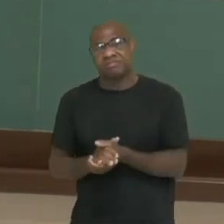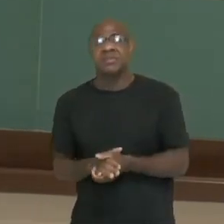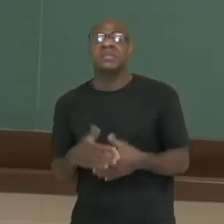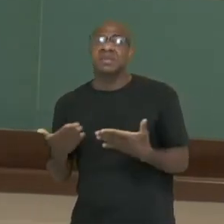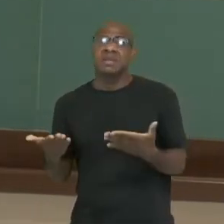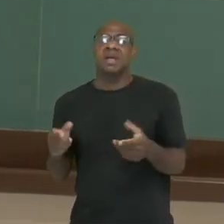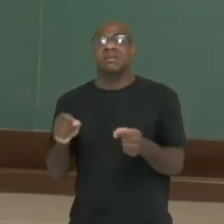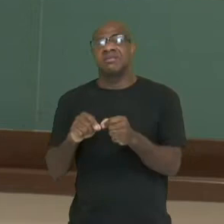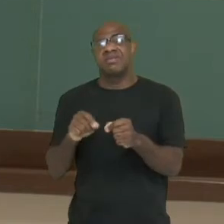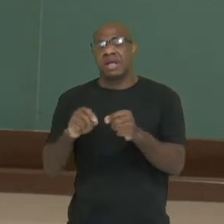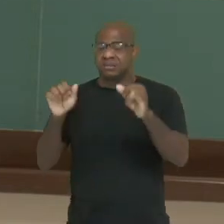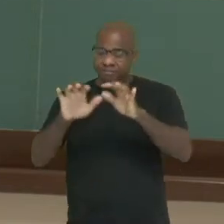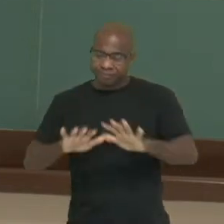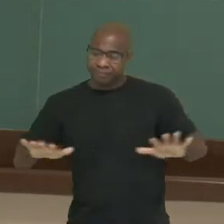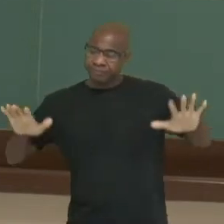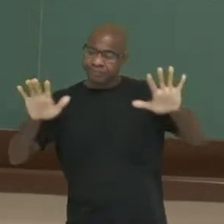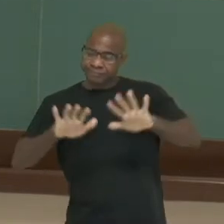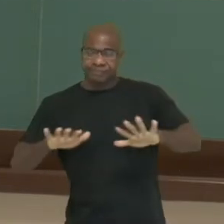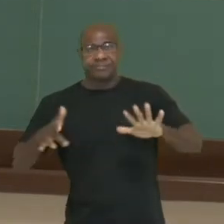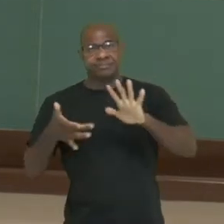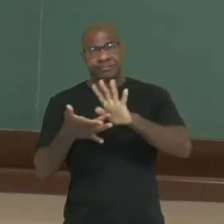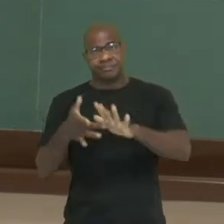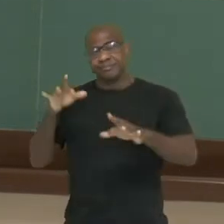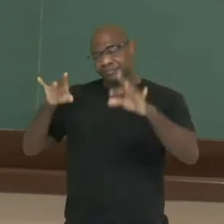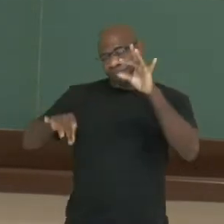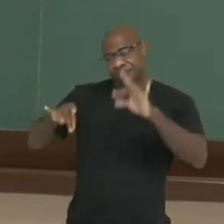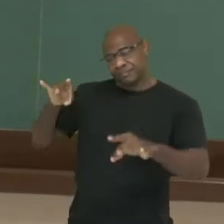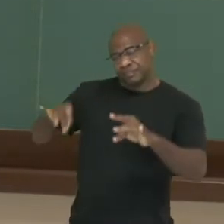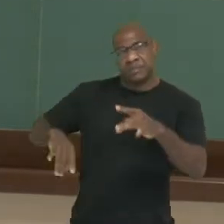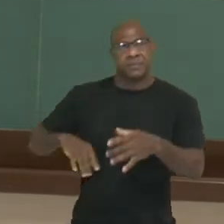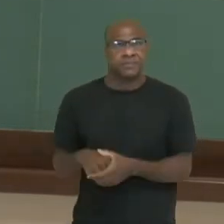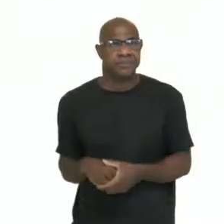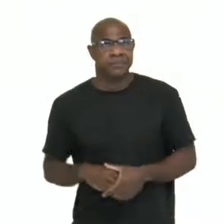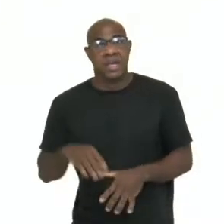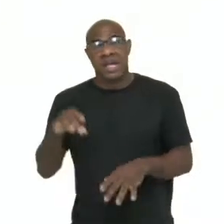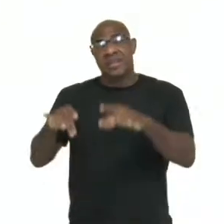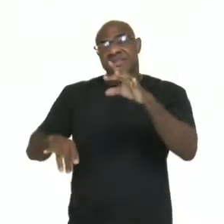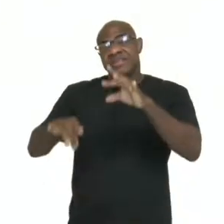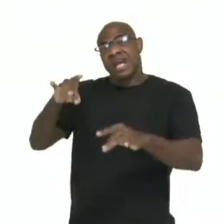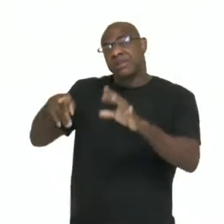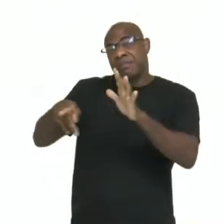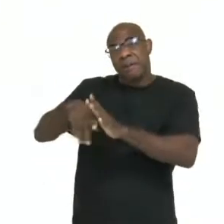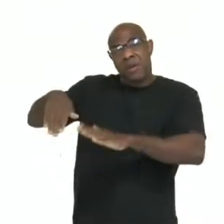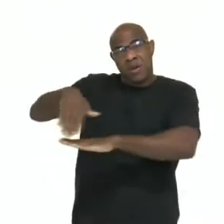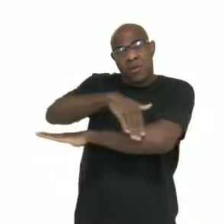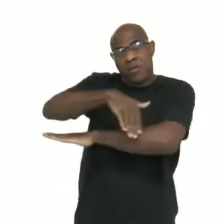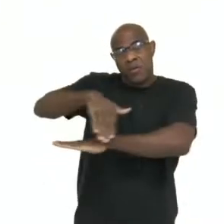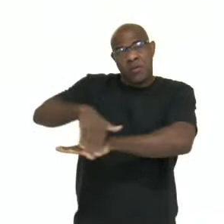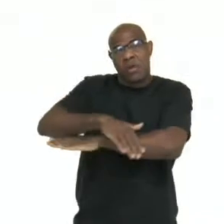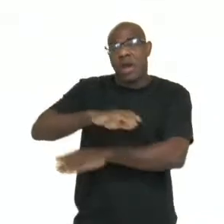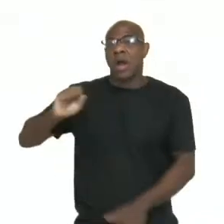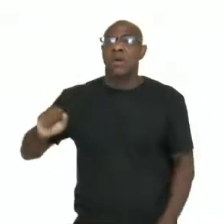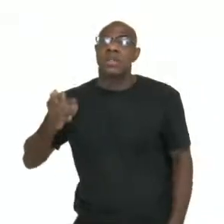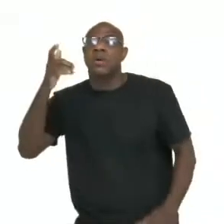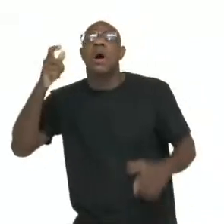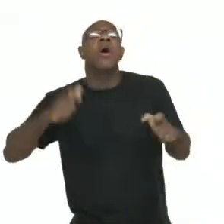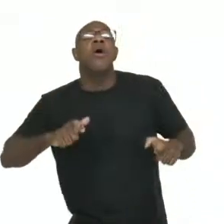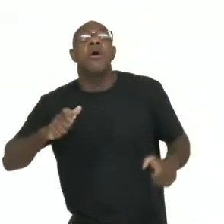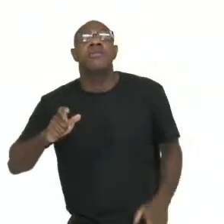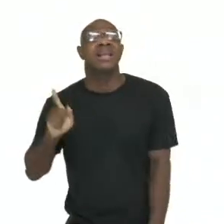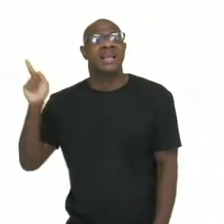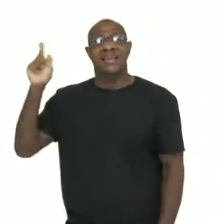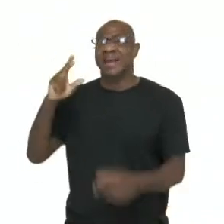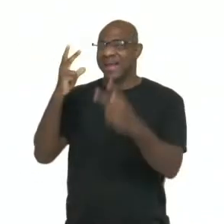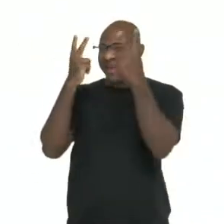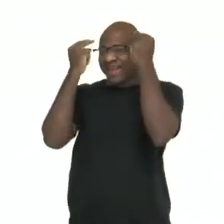a encenação teatral. Teatro de rua, né? O teatro de rua surgiu onde? Na Grécia, né? Na Grécia Antiga,